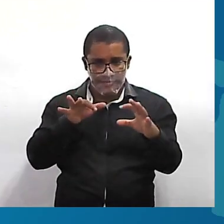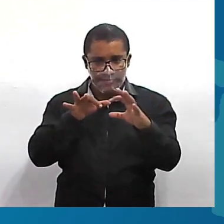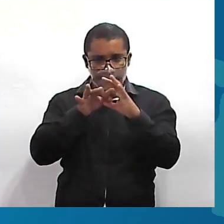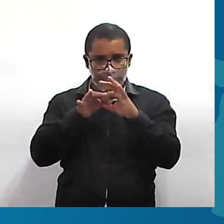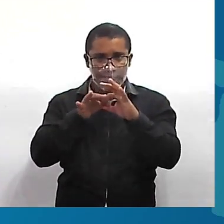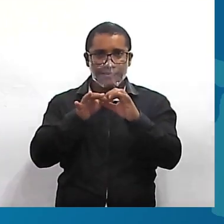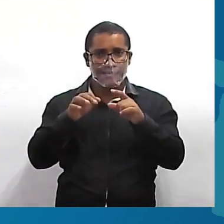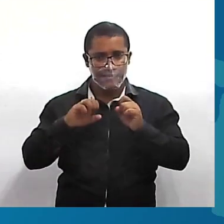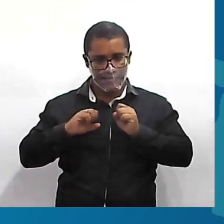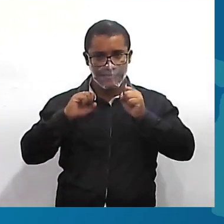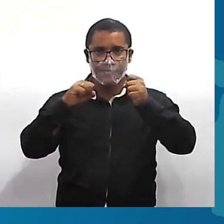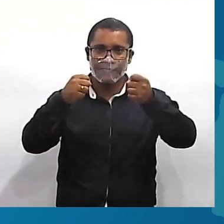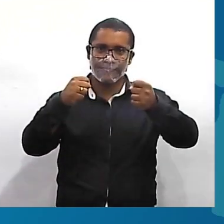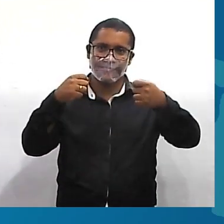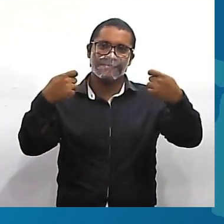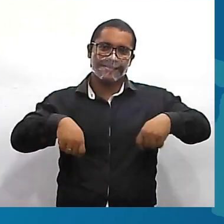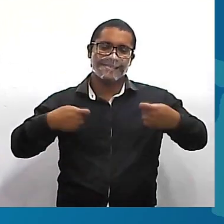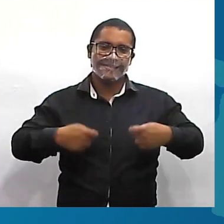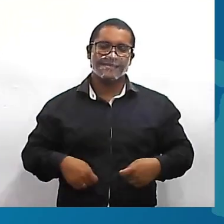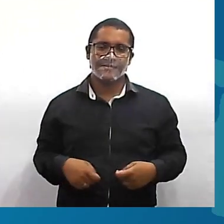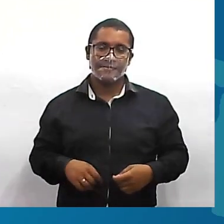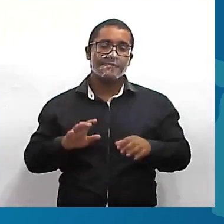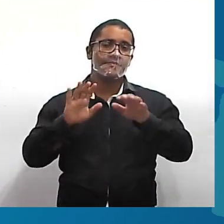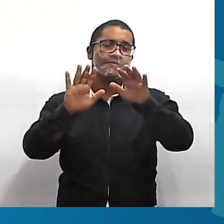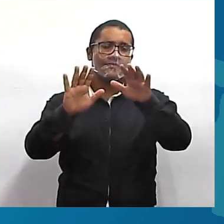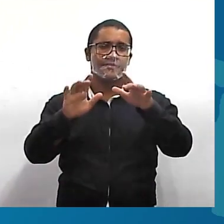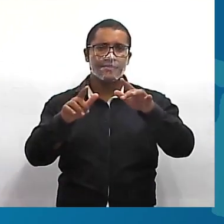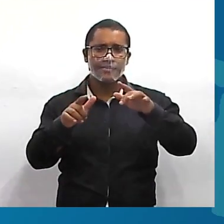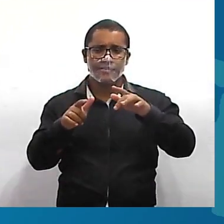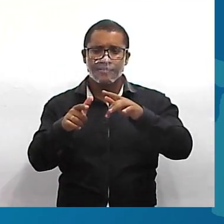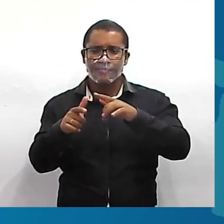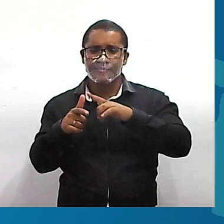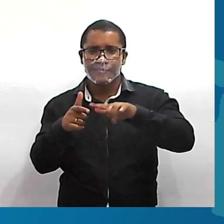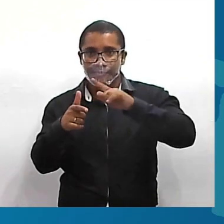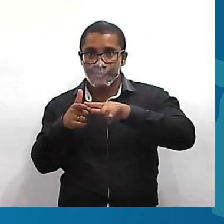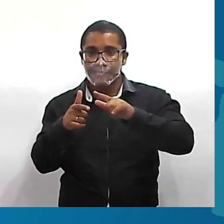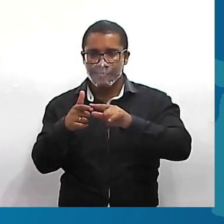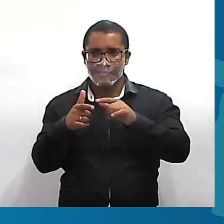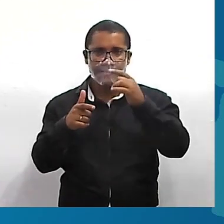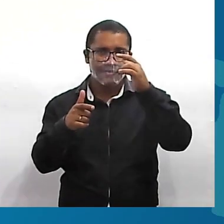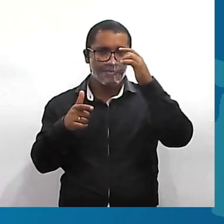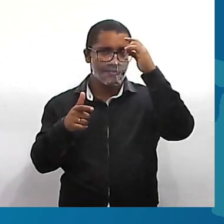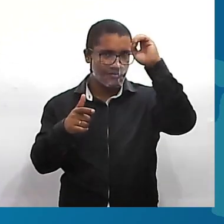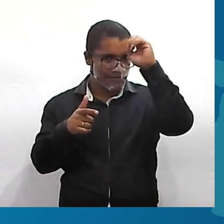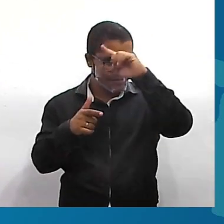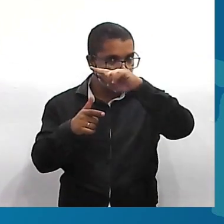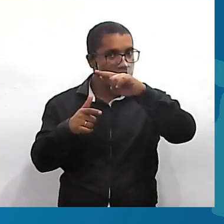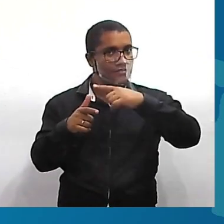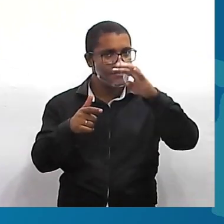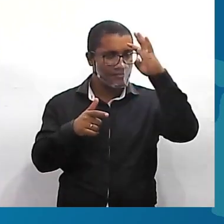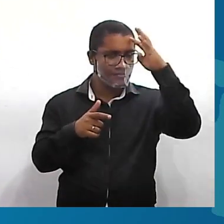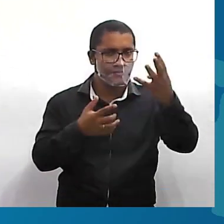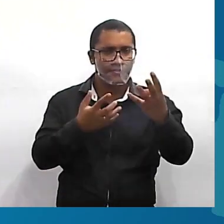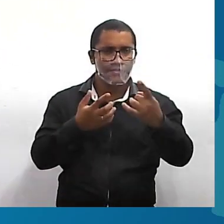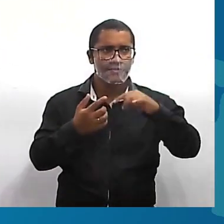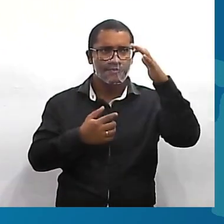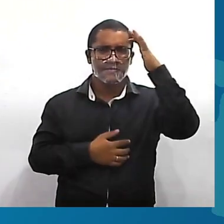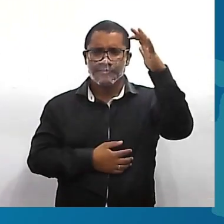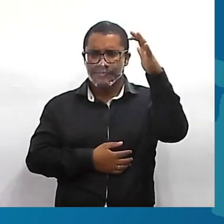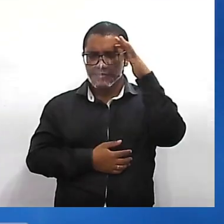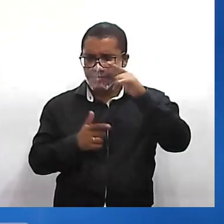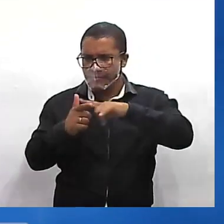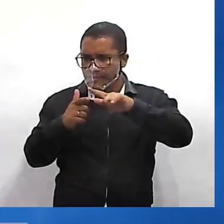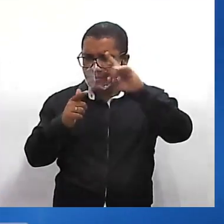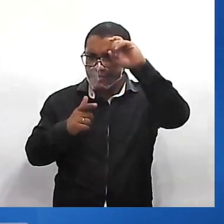conclusão. Observe que a gente está falando aqui de problemas complexos, e quando eu penso em problemas complexos, eu tenho que